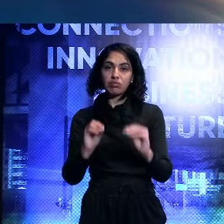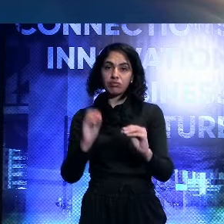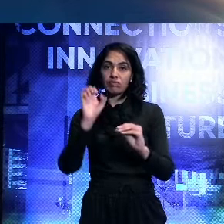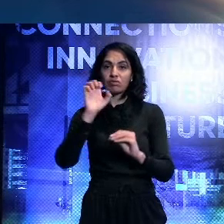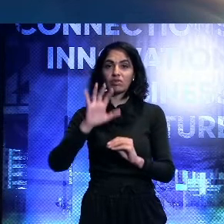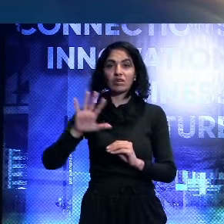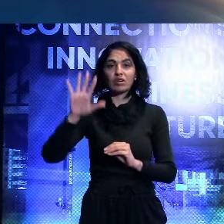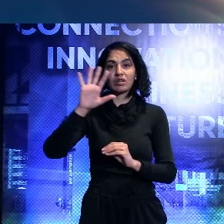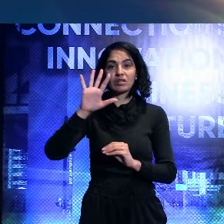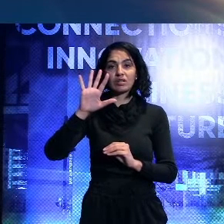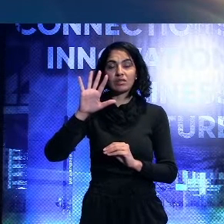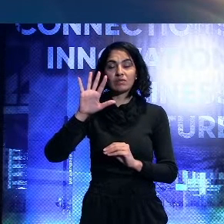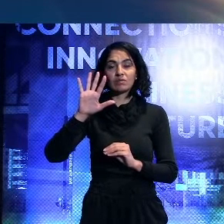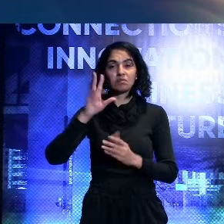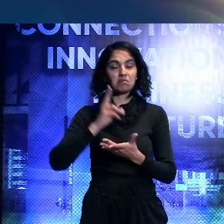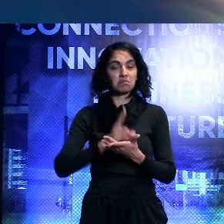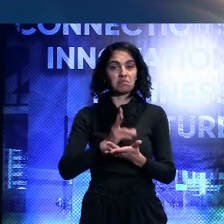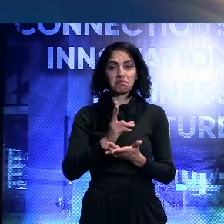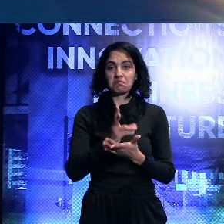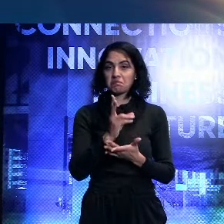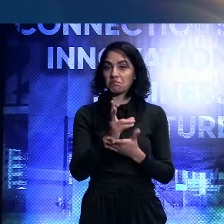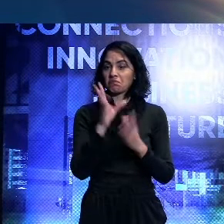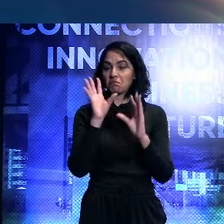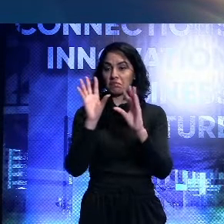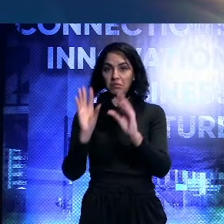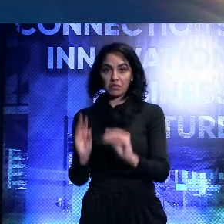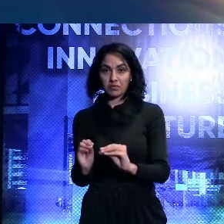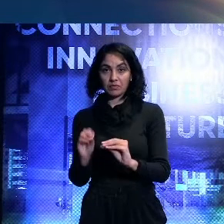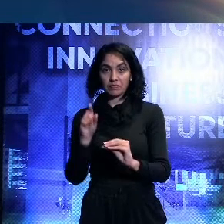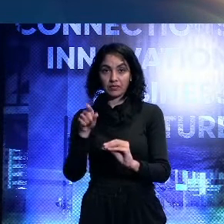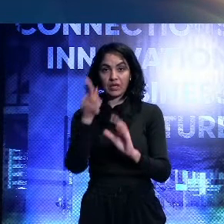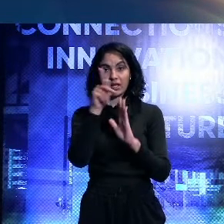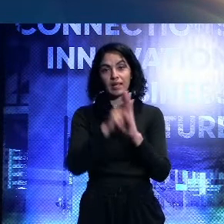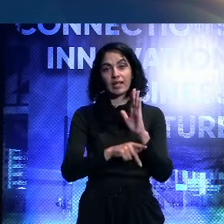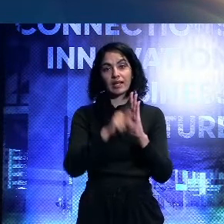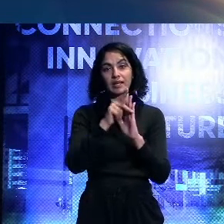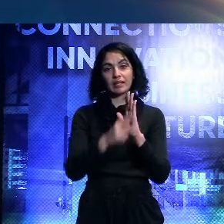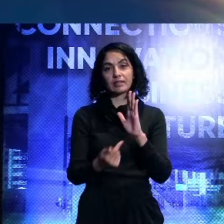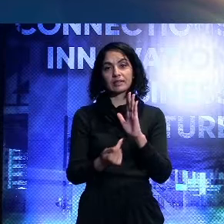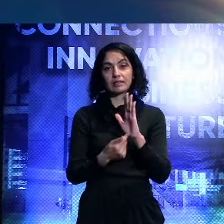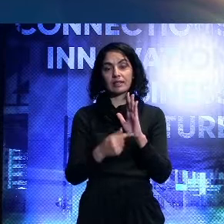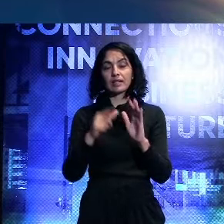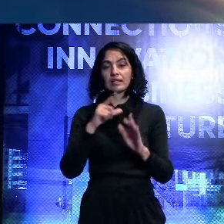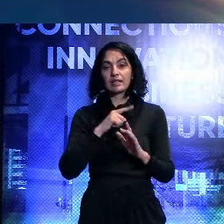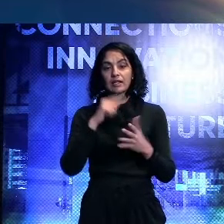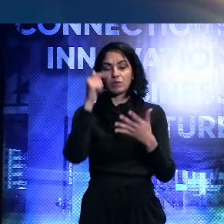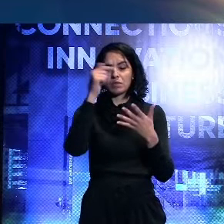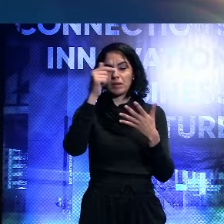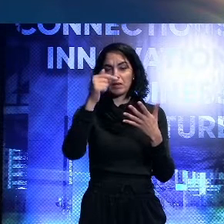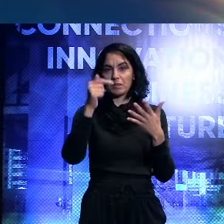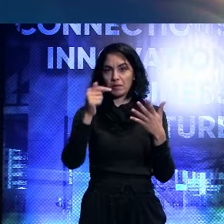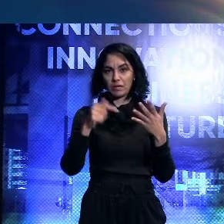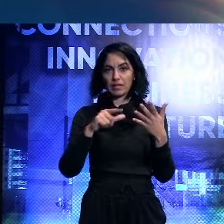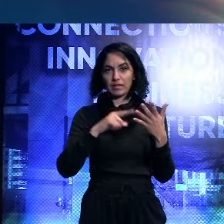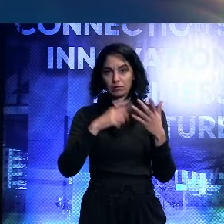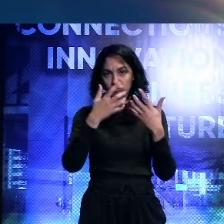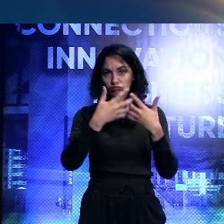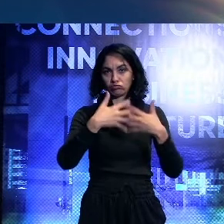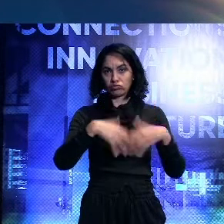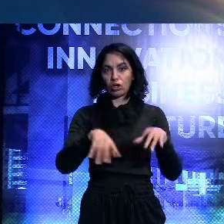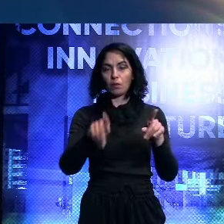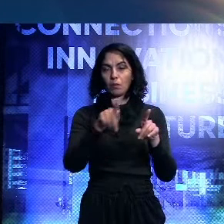tem que continuar operando. Tá? Então, esse projeto, que é um open source, ele tem esses scripts, tem essas funcionalidades